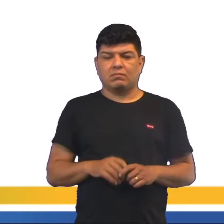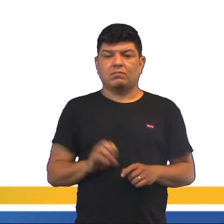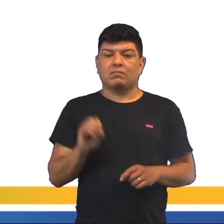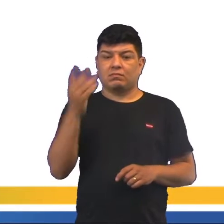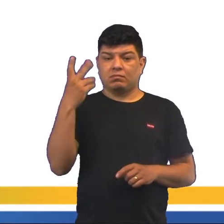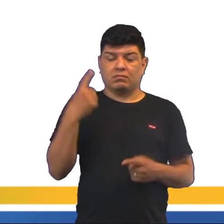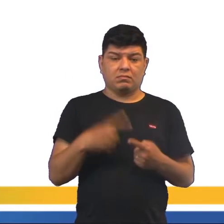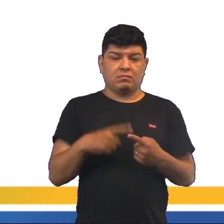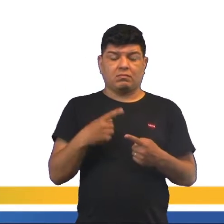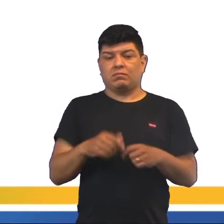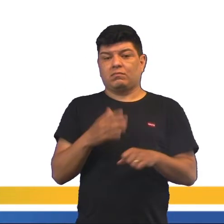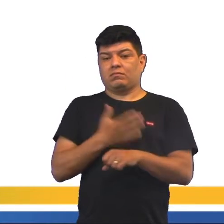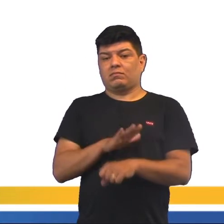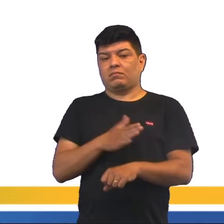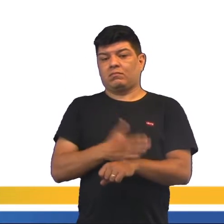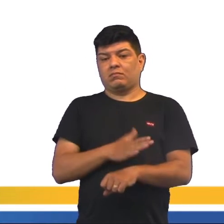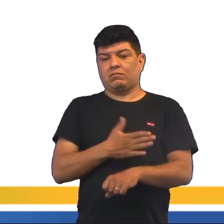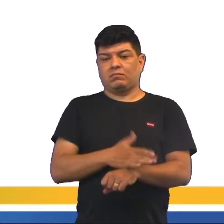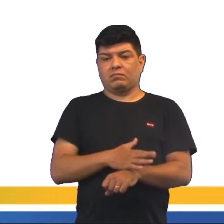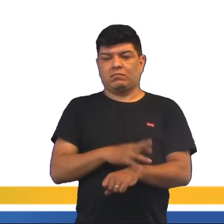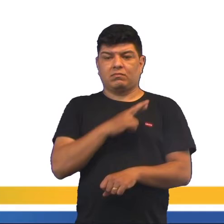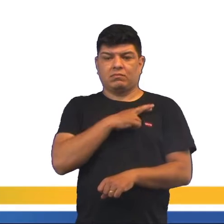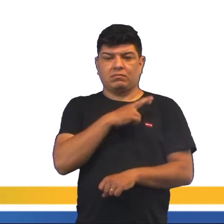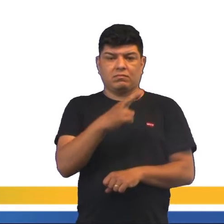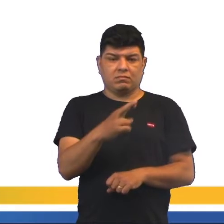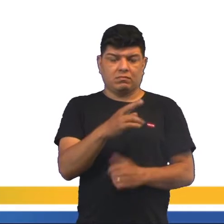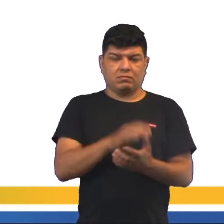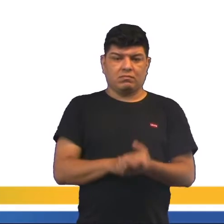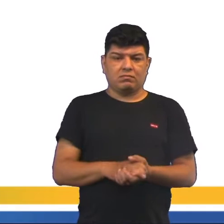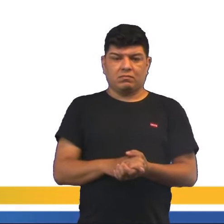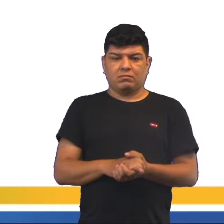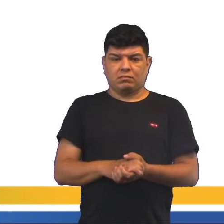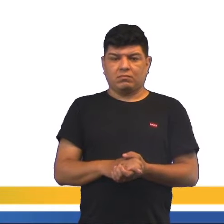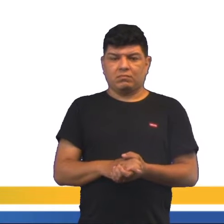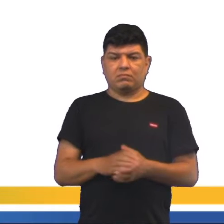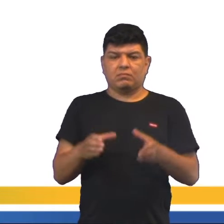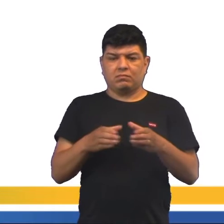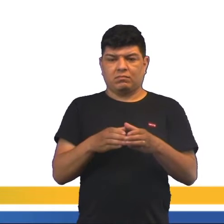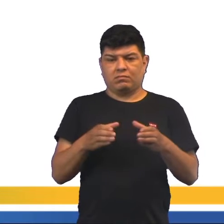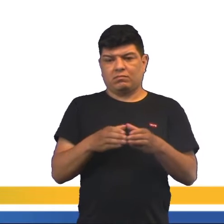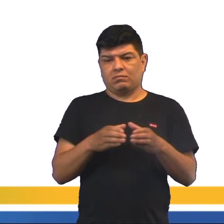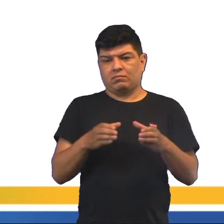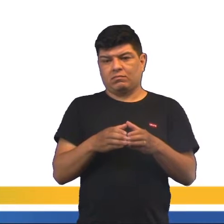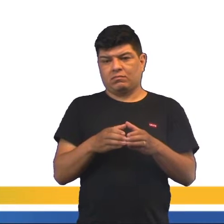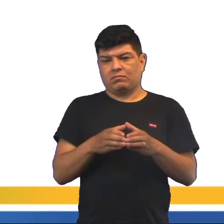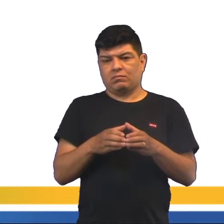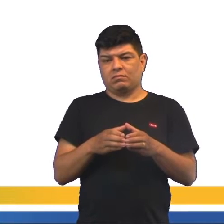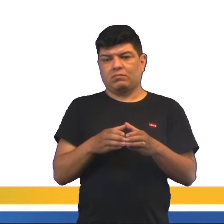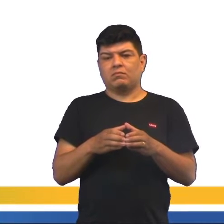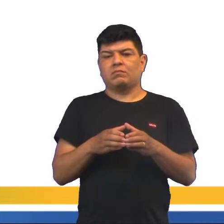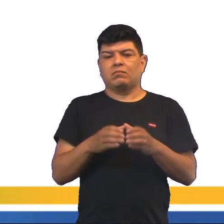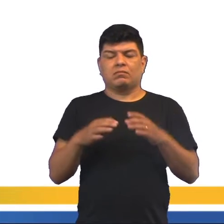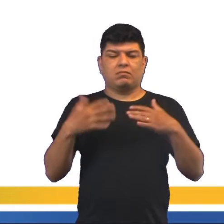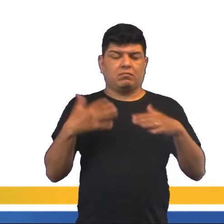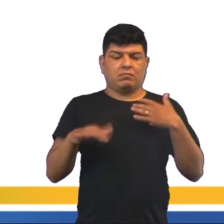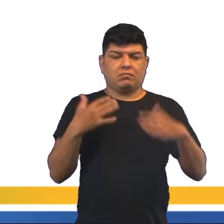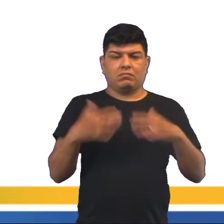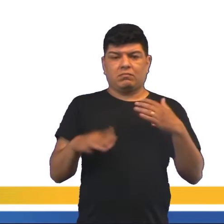o praticante de uma determinada religião tende a considerar o seu grupo religioso como a única